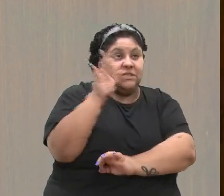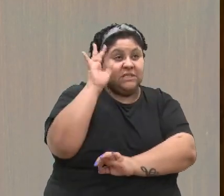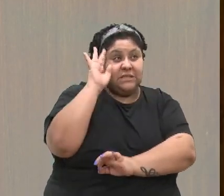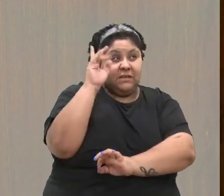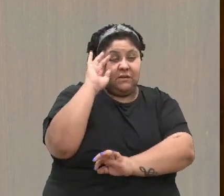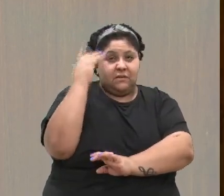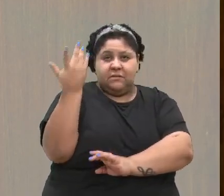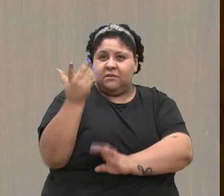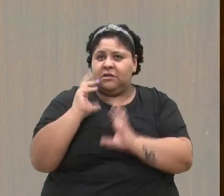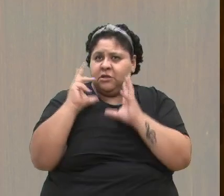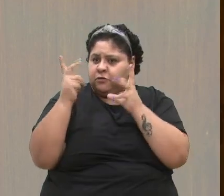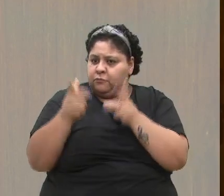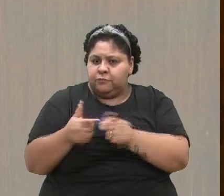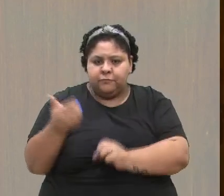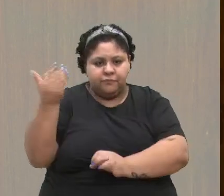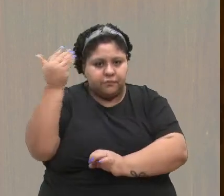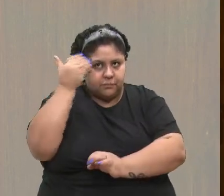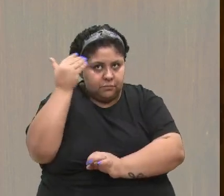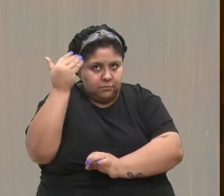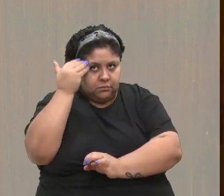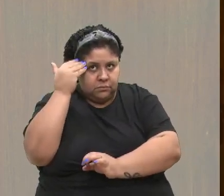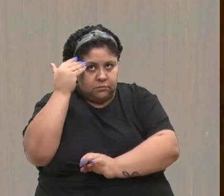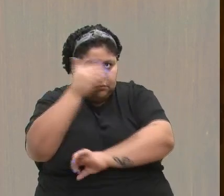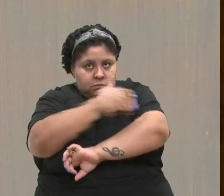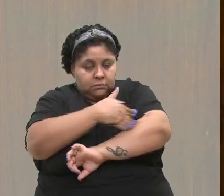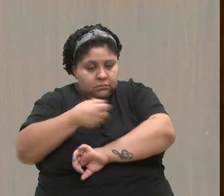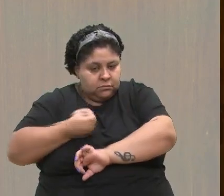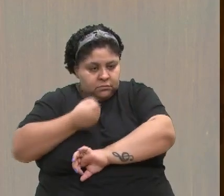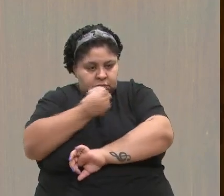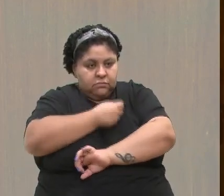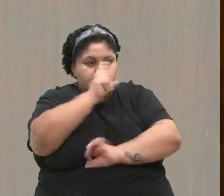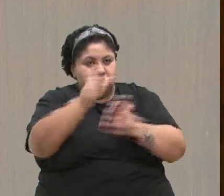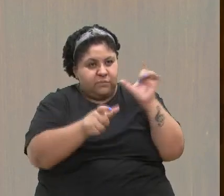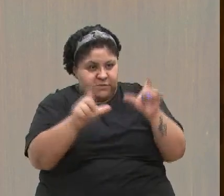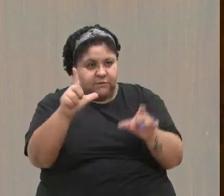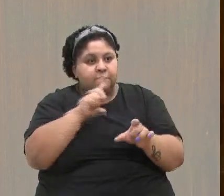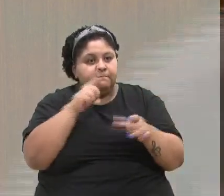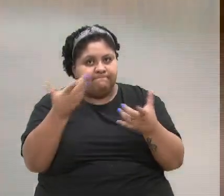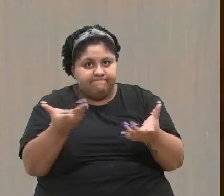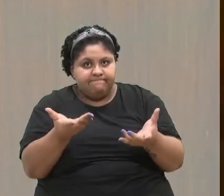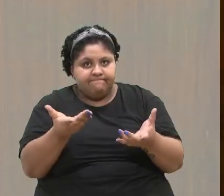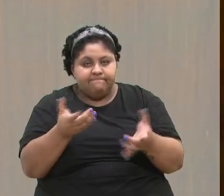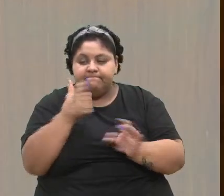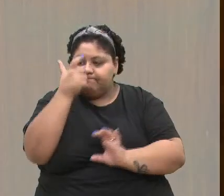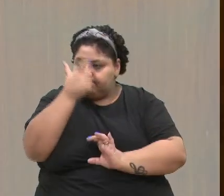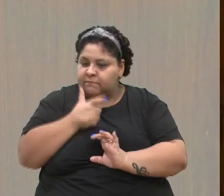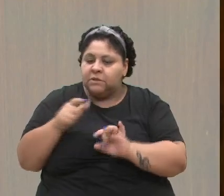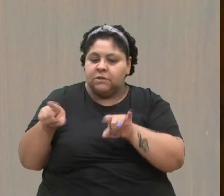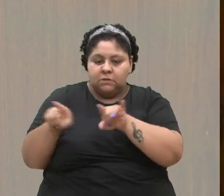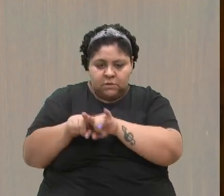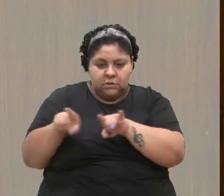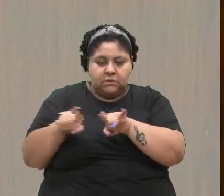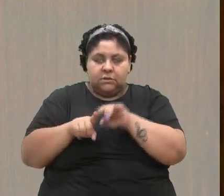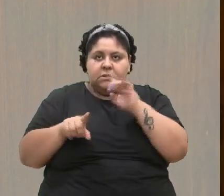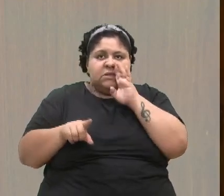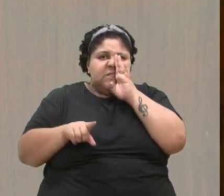ali, todo mundo sabe, a Machado de Assis, o número de pessoas que tem ali, né? Então, acho que também